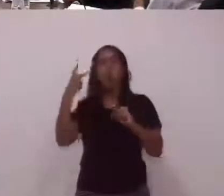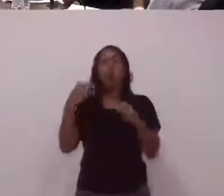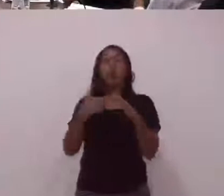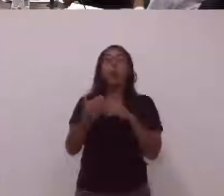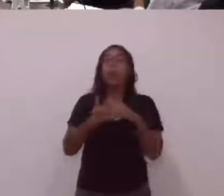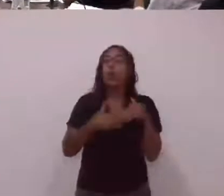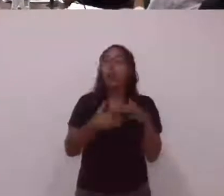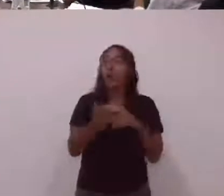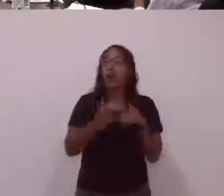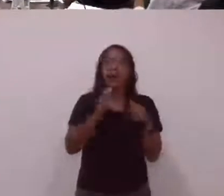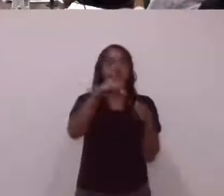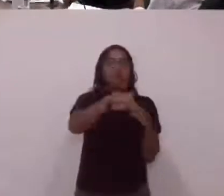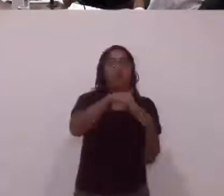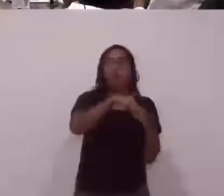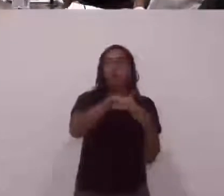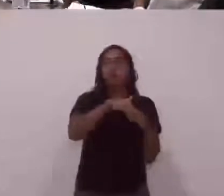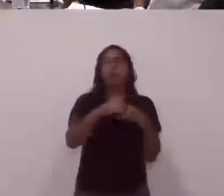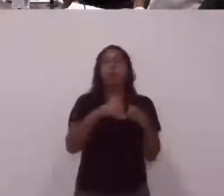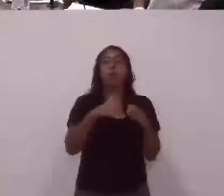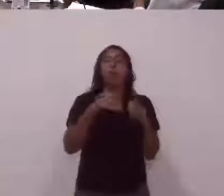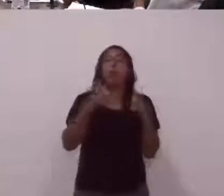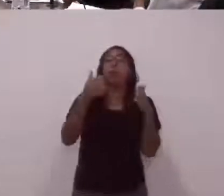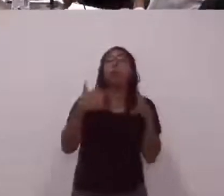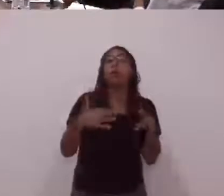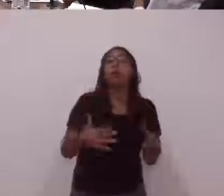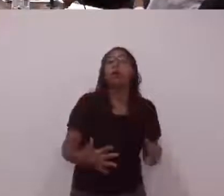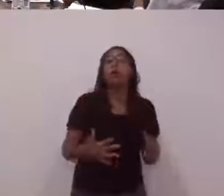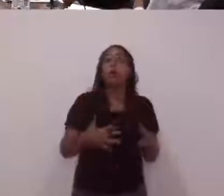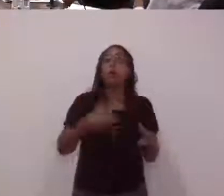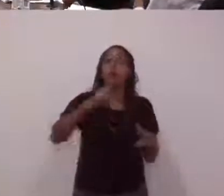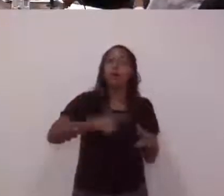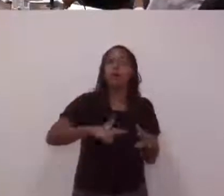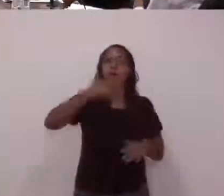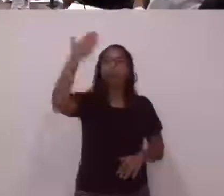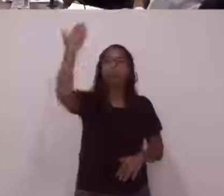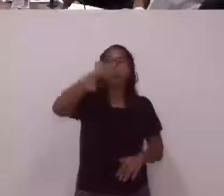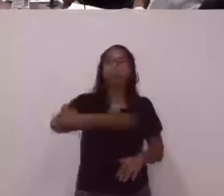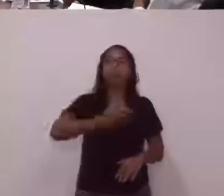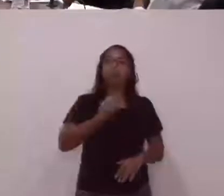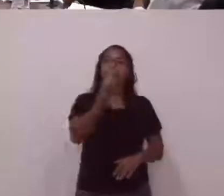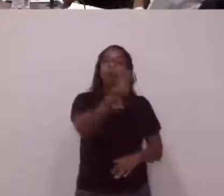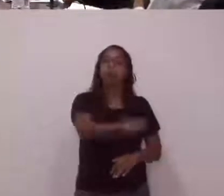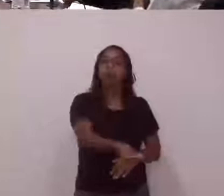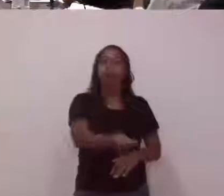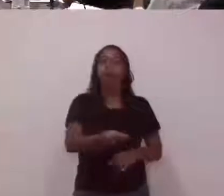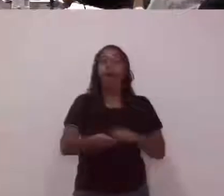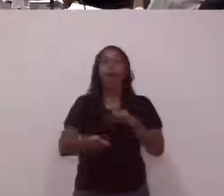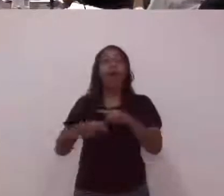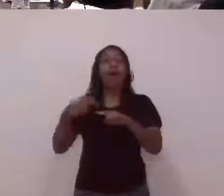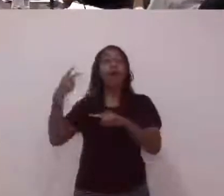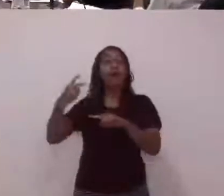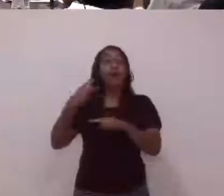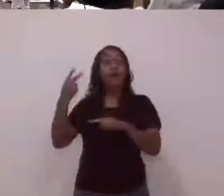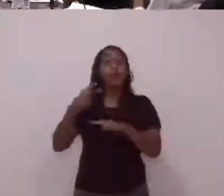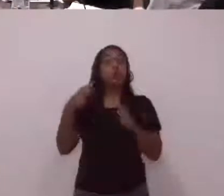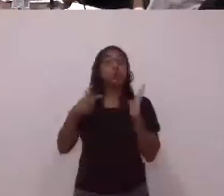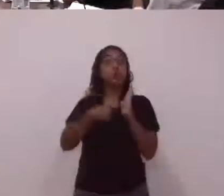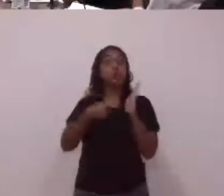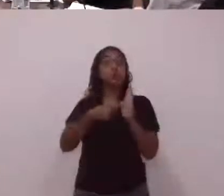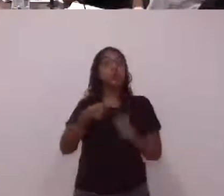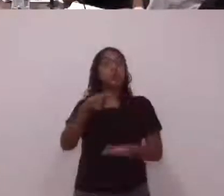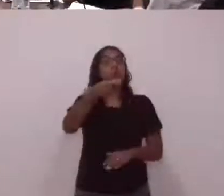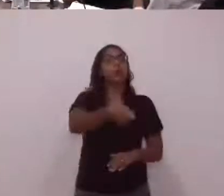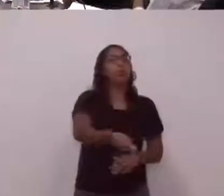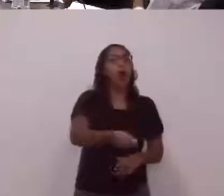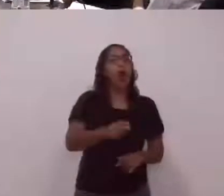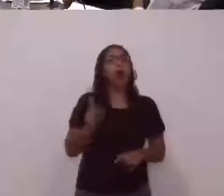exposição dos fatos e a indicação das provas. Se o denunciante for vereador, ficará impedido de votar sobre